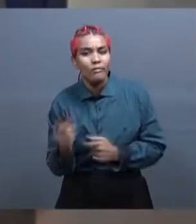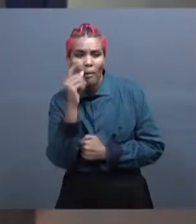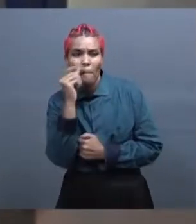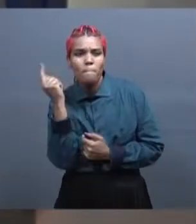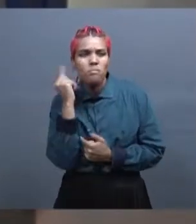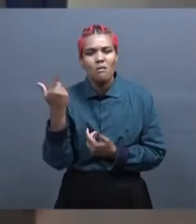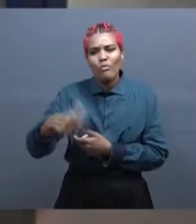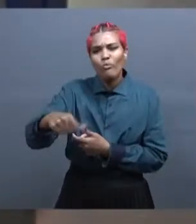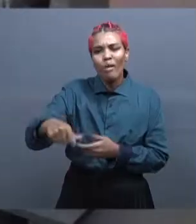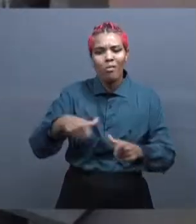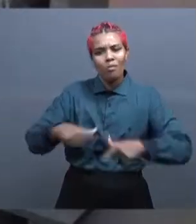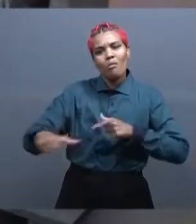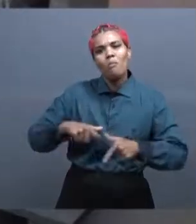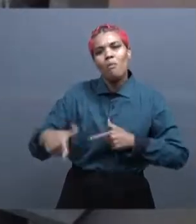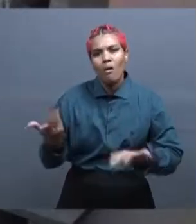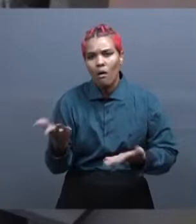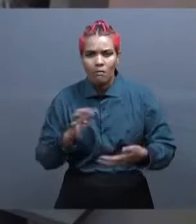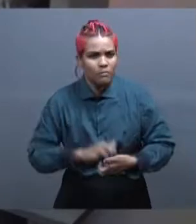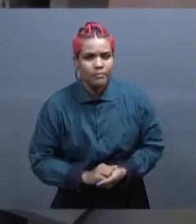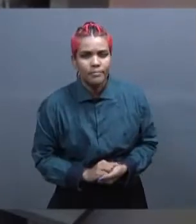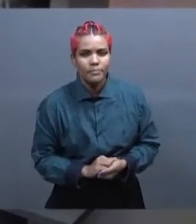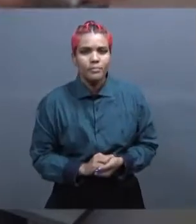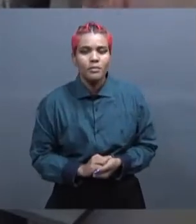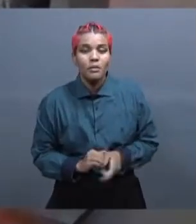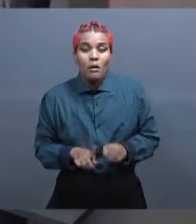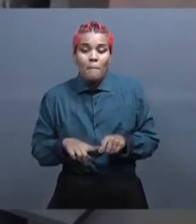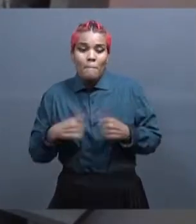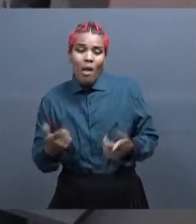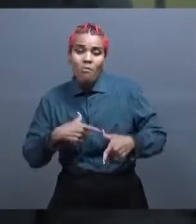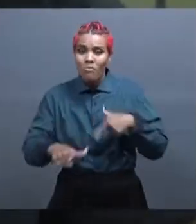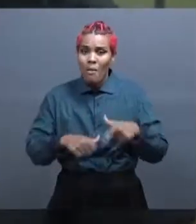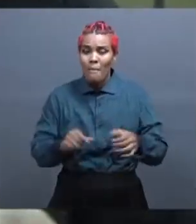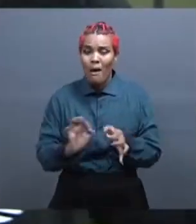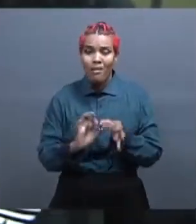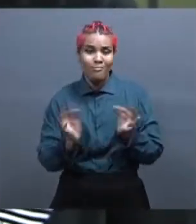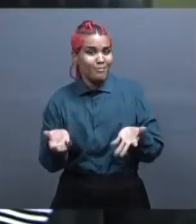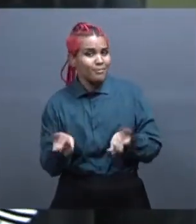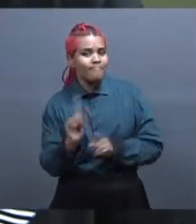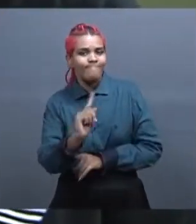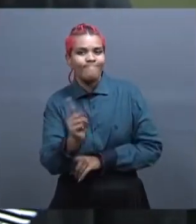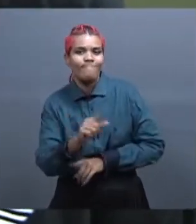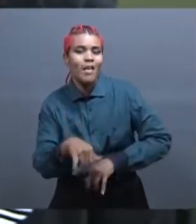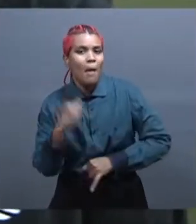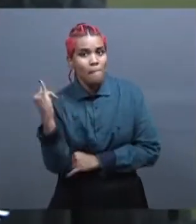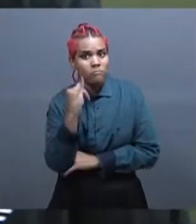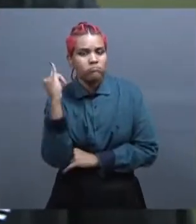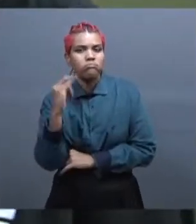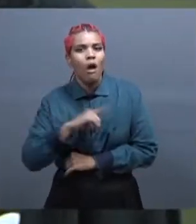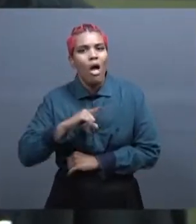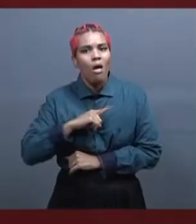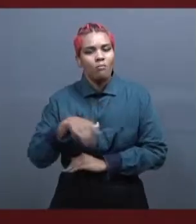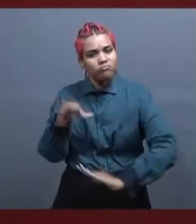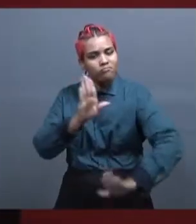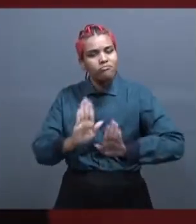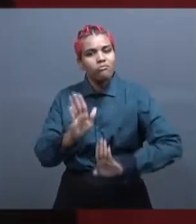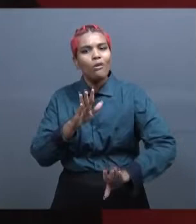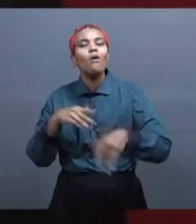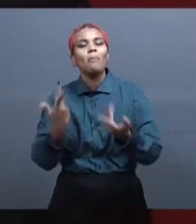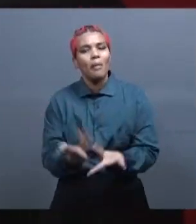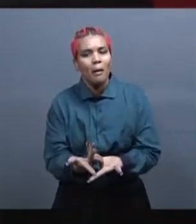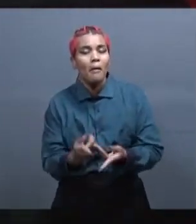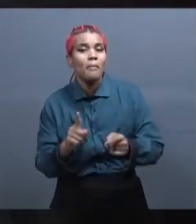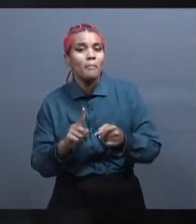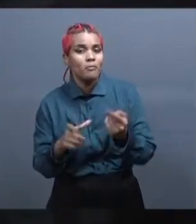arruma emprego ou algo do tipo mas o trabalho não é tão simples assim é importante ter cuidados de segurança para quem